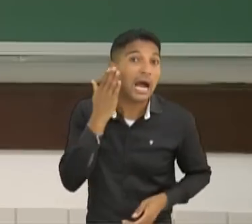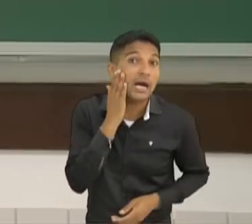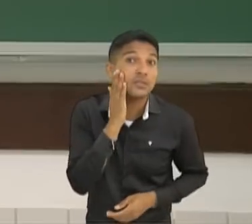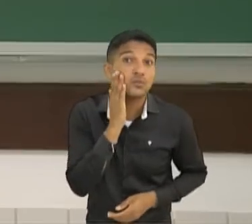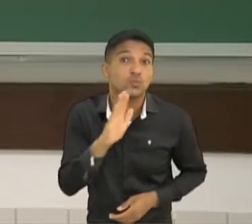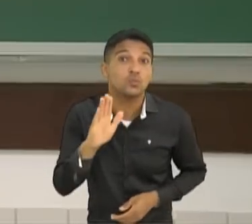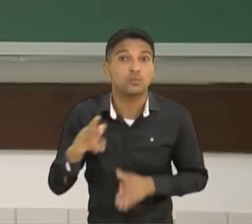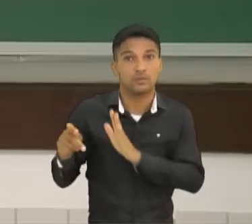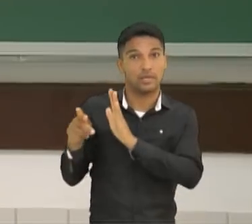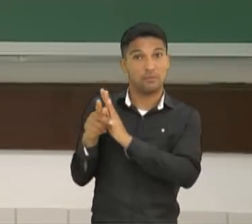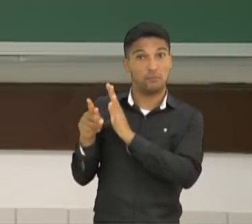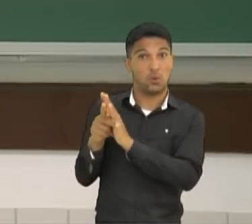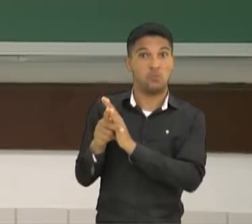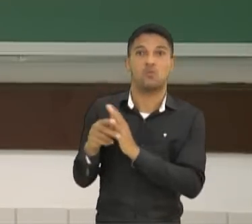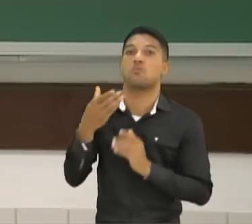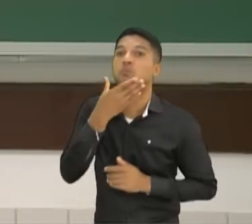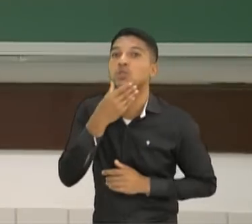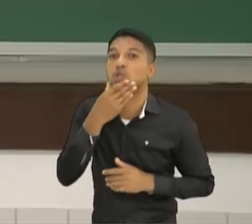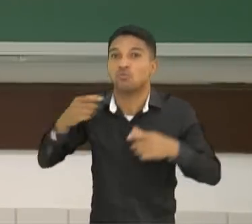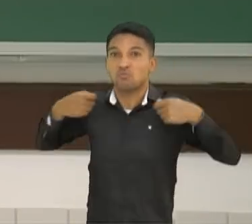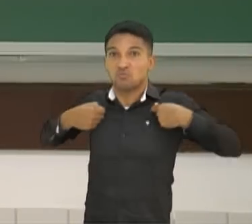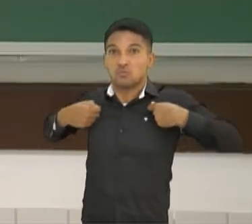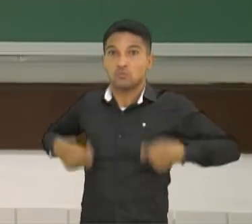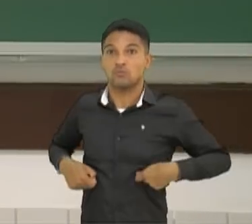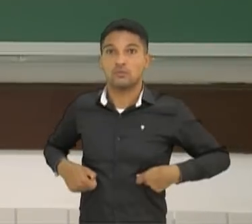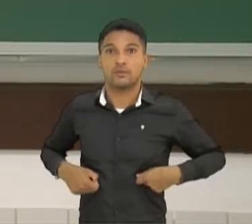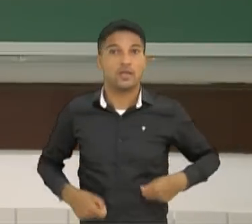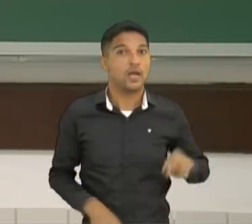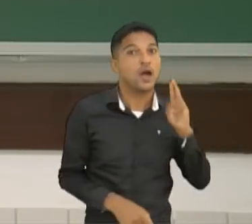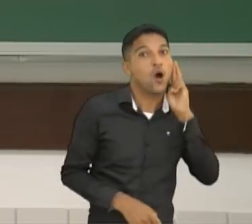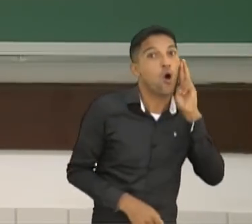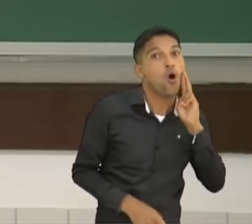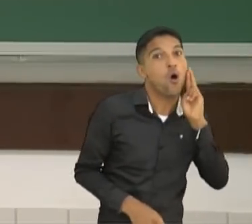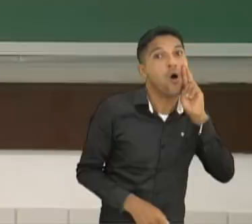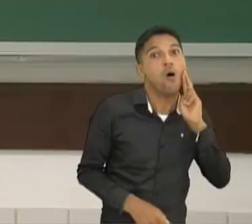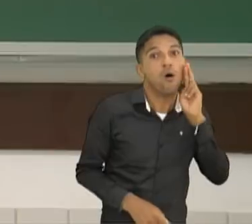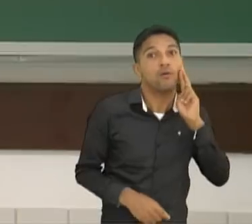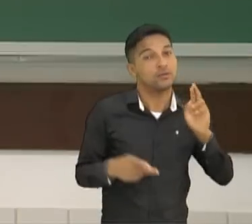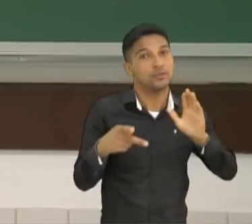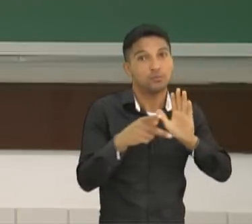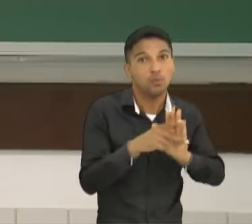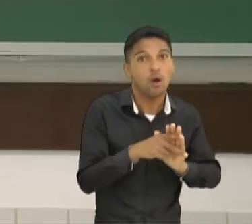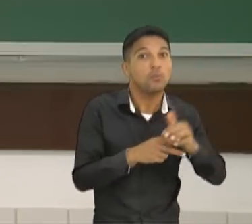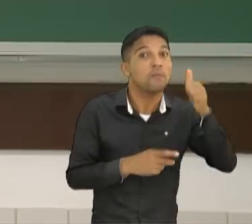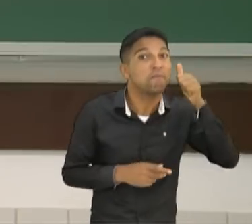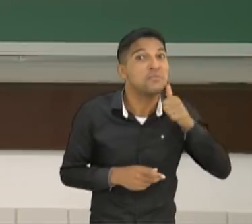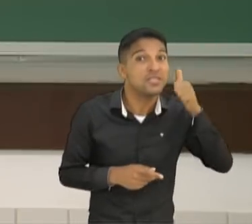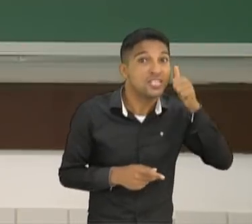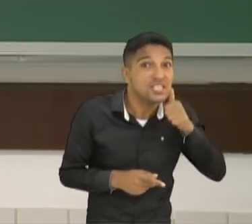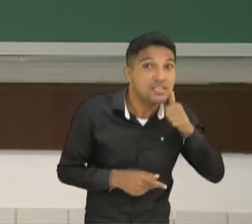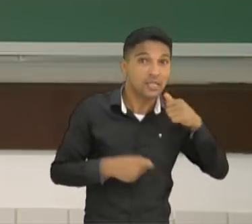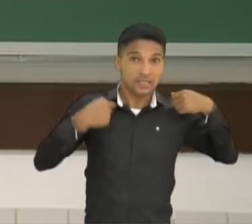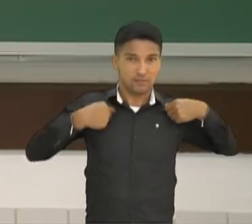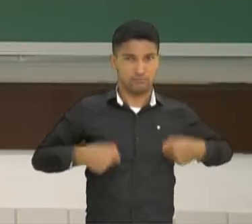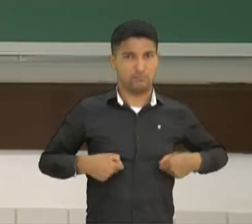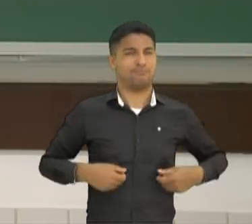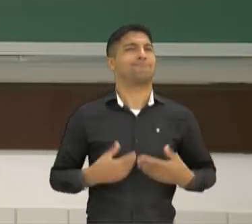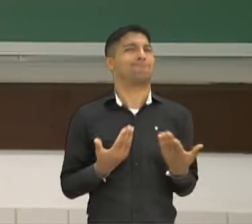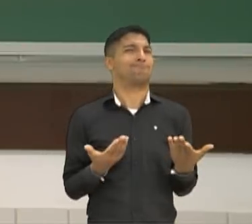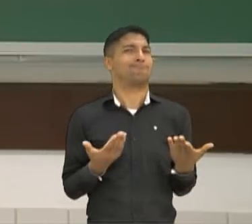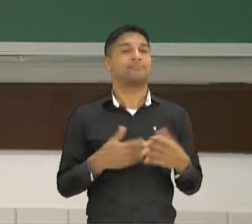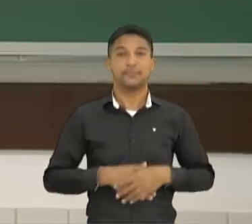um estereótipo que nós criamos. Isso é transmitido de geração em geração, a gente transmite esse comportamento, essa ideia, sem